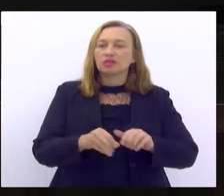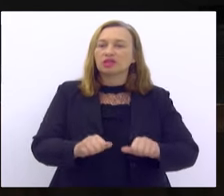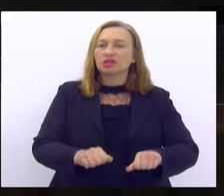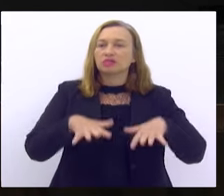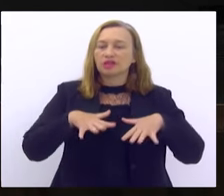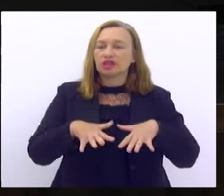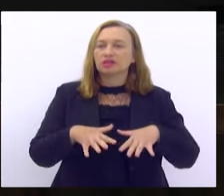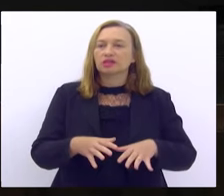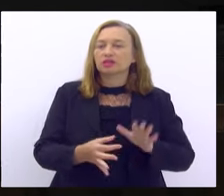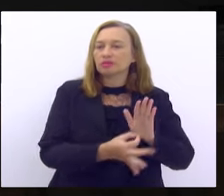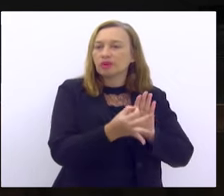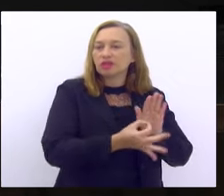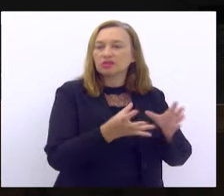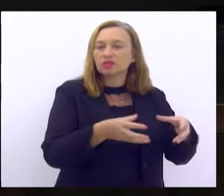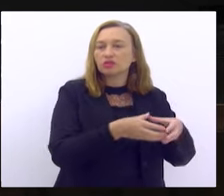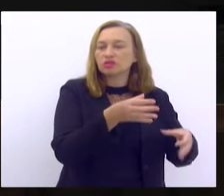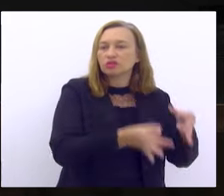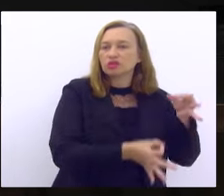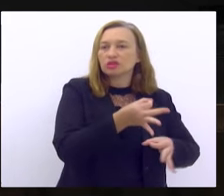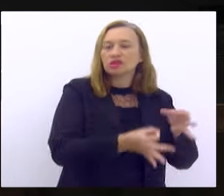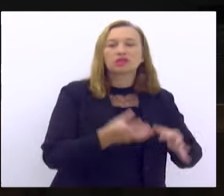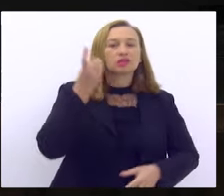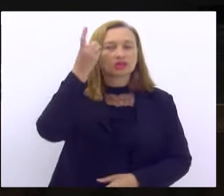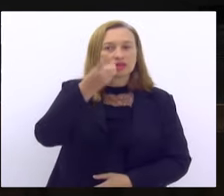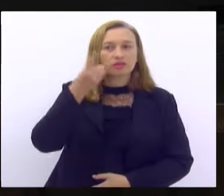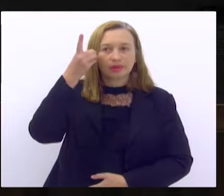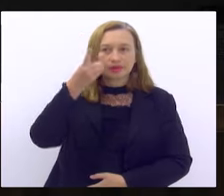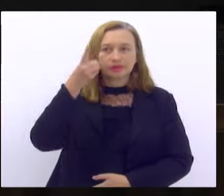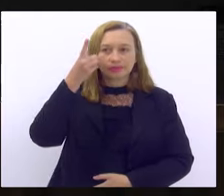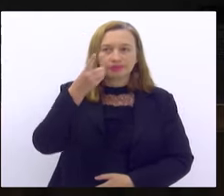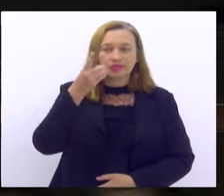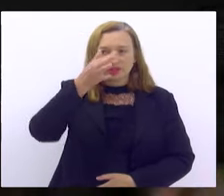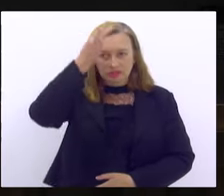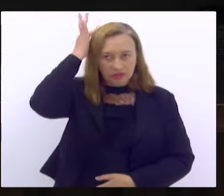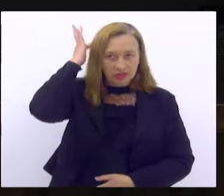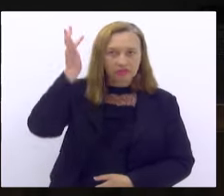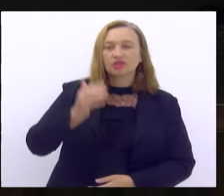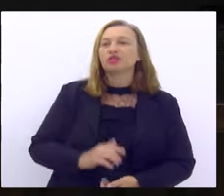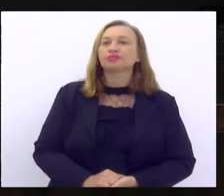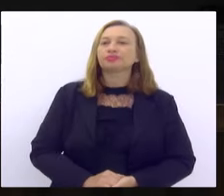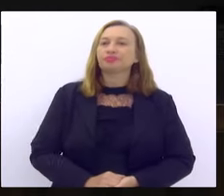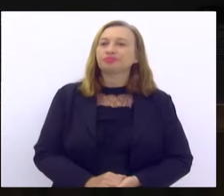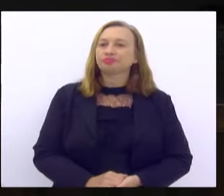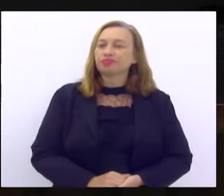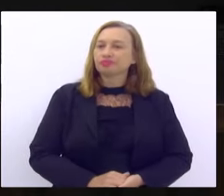para emitir parecer pela Comissão de Constituição e Justiça, deputado Fred Pacheco.